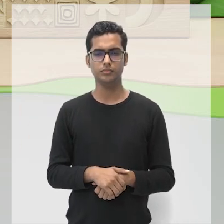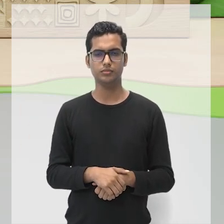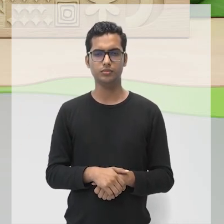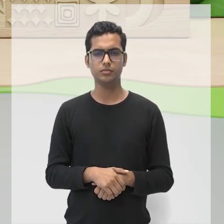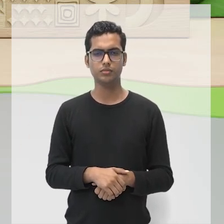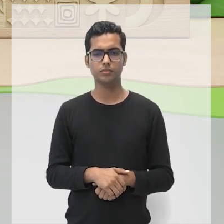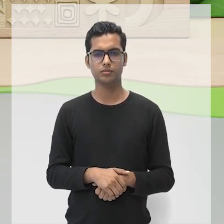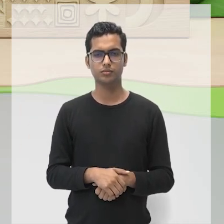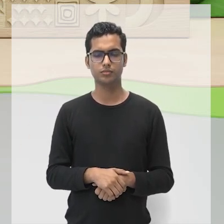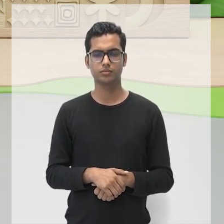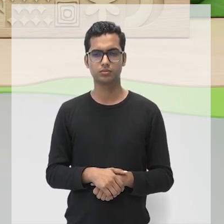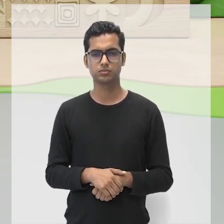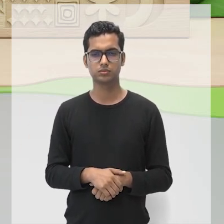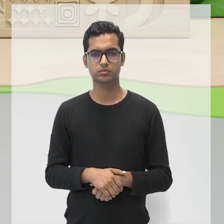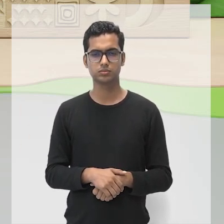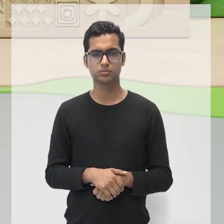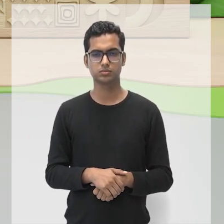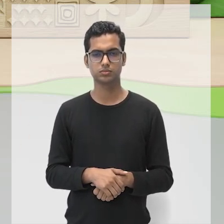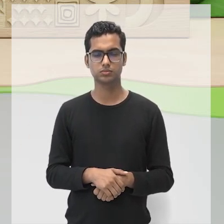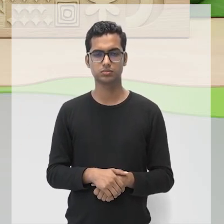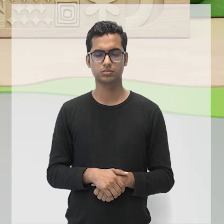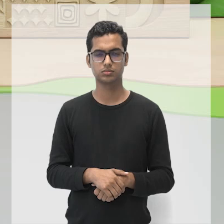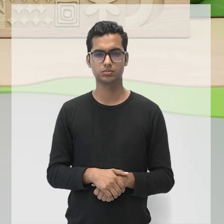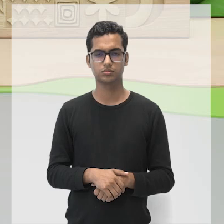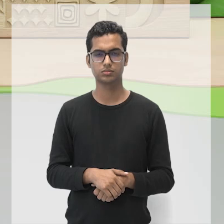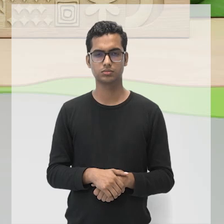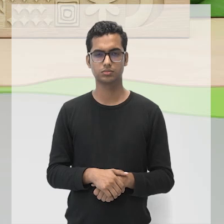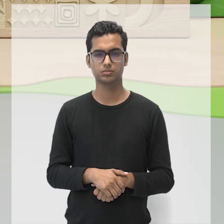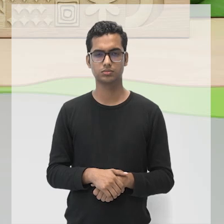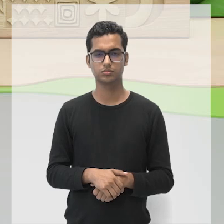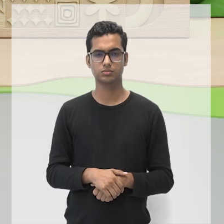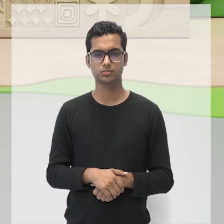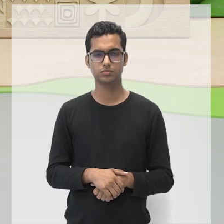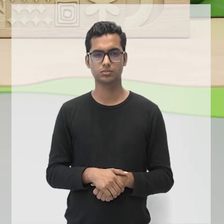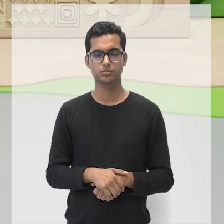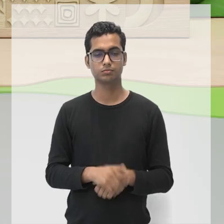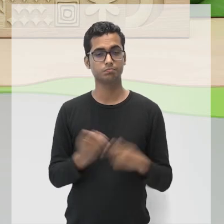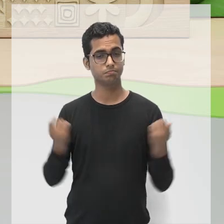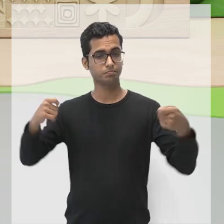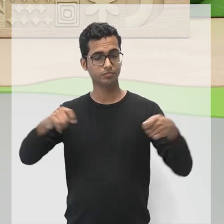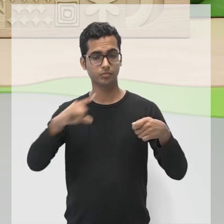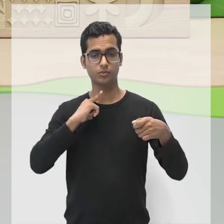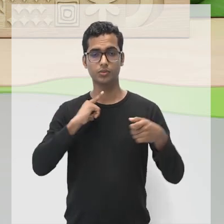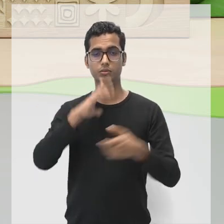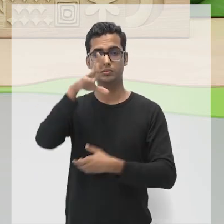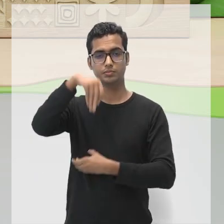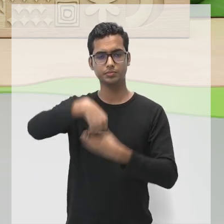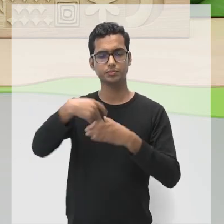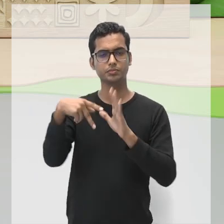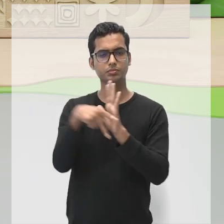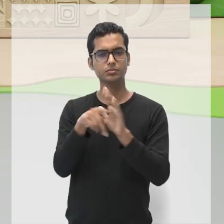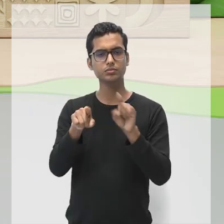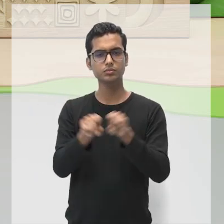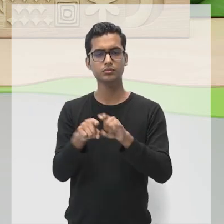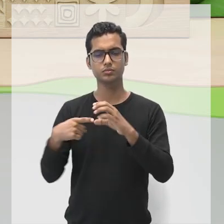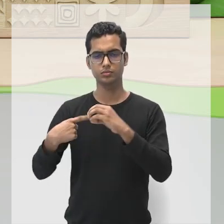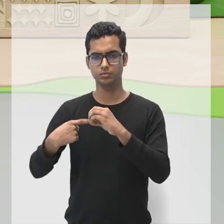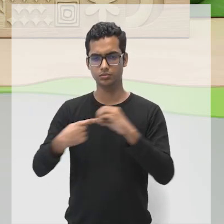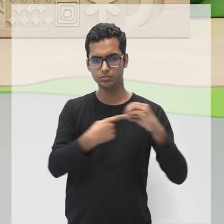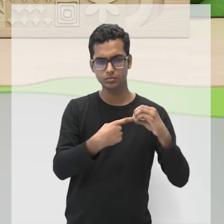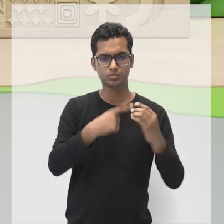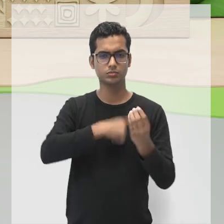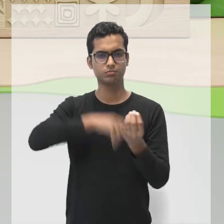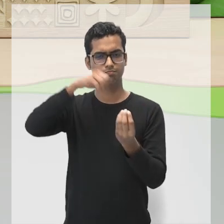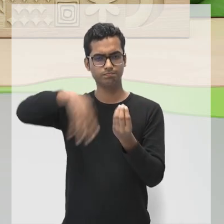Nós temos, né, as células podem ser encontradas em protozoários, nos